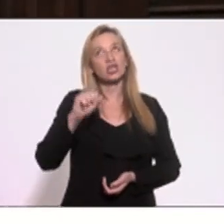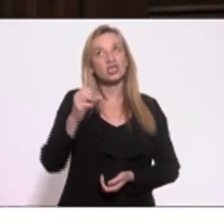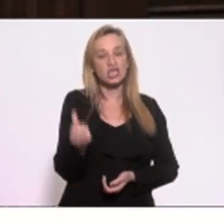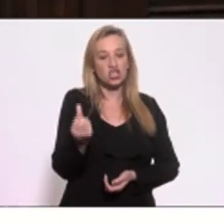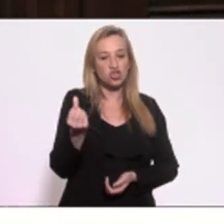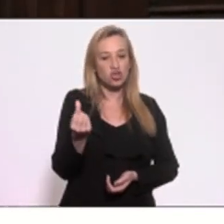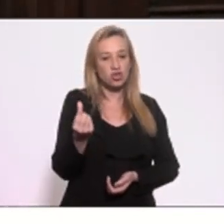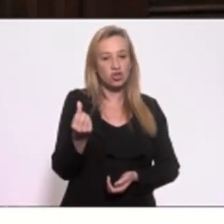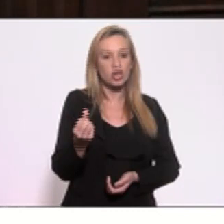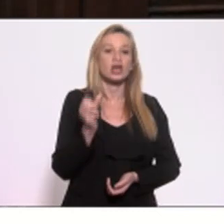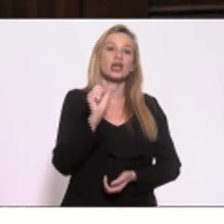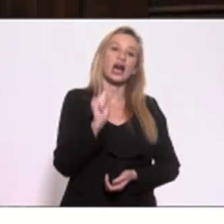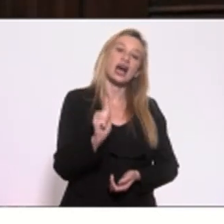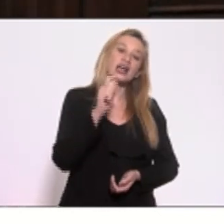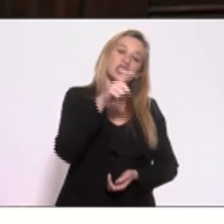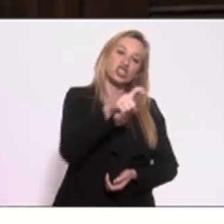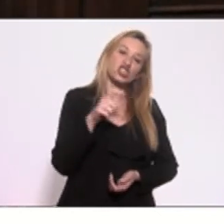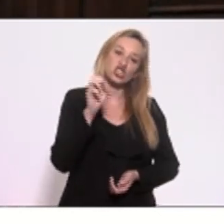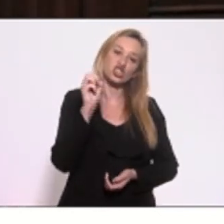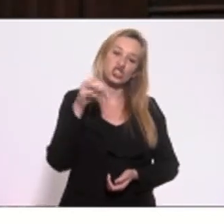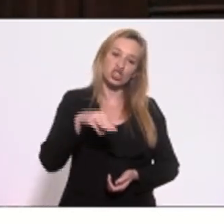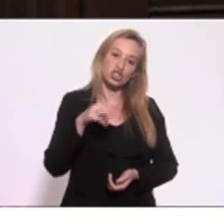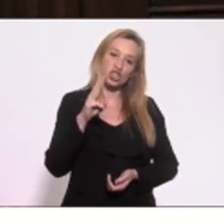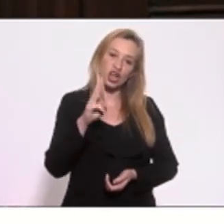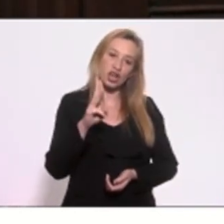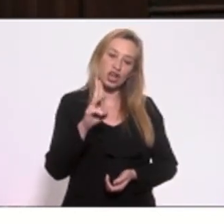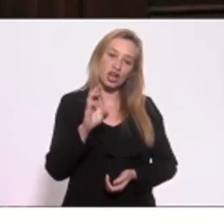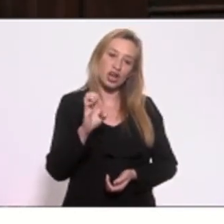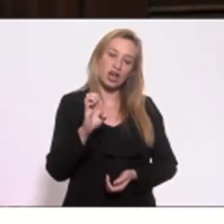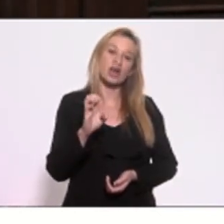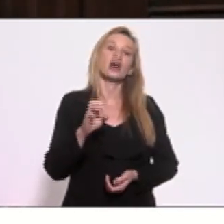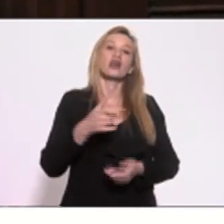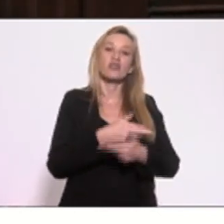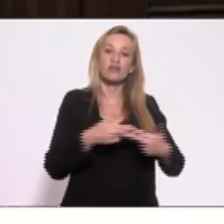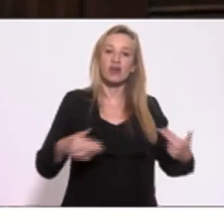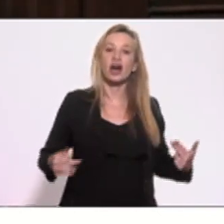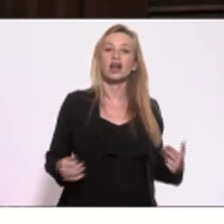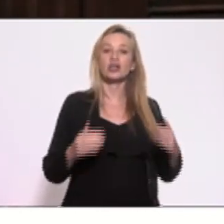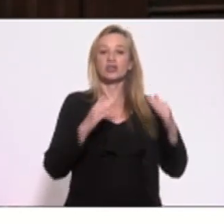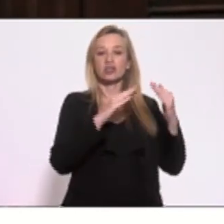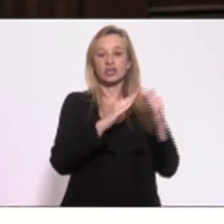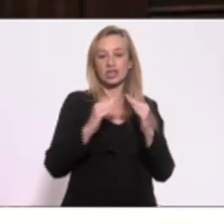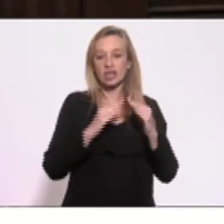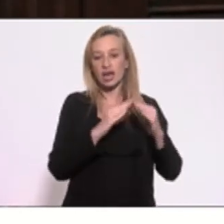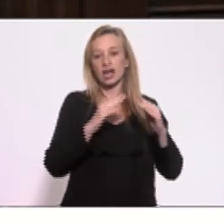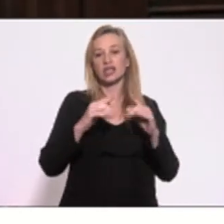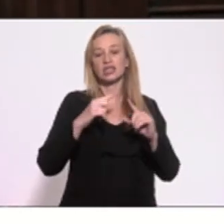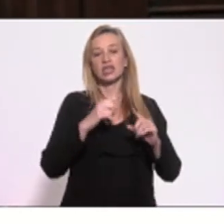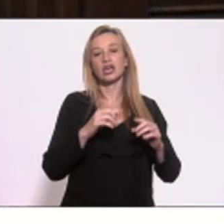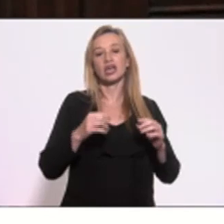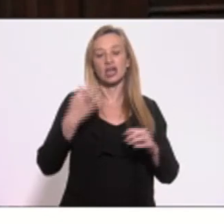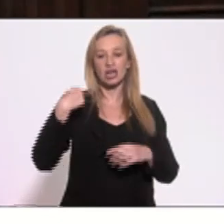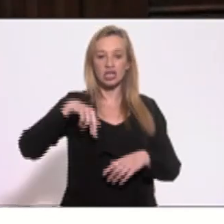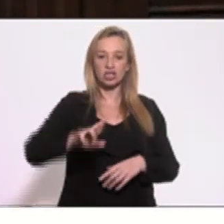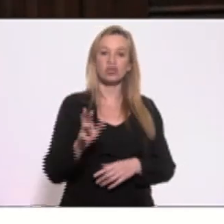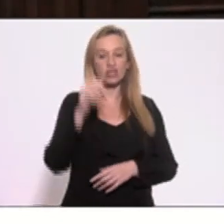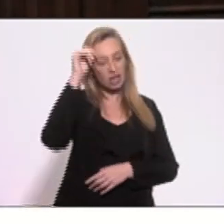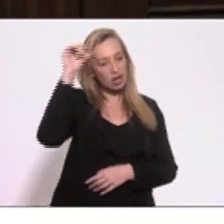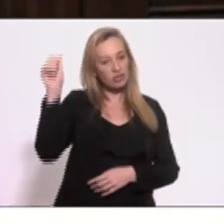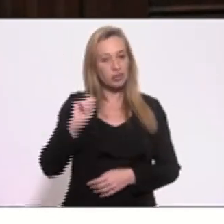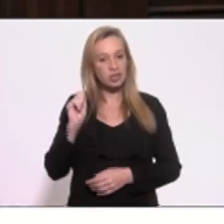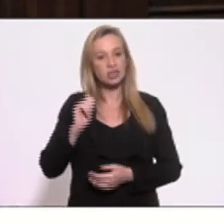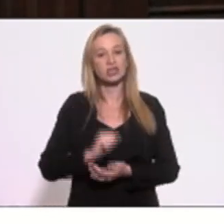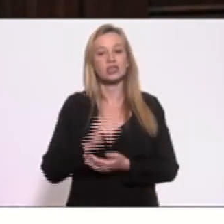1986. Esse axé deu origem a diversos templos religiosos da cultura